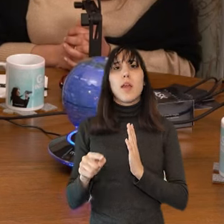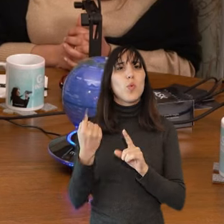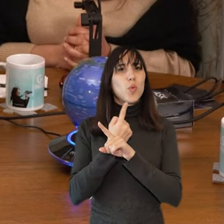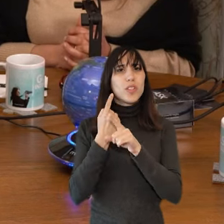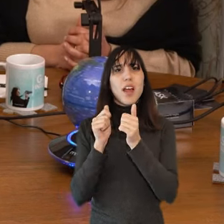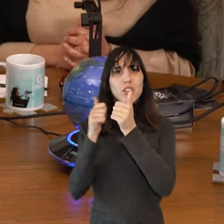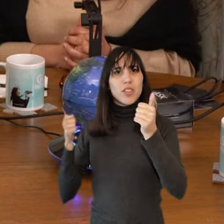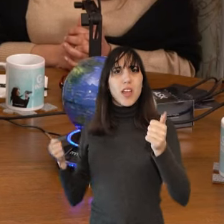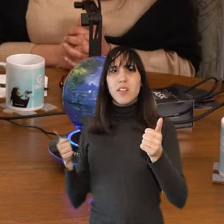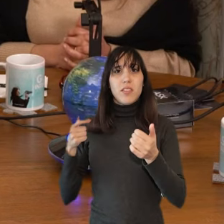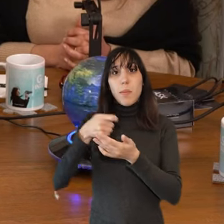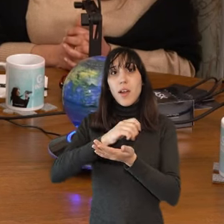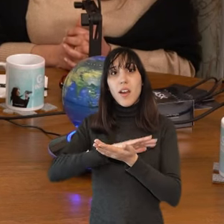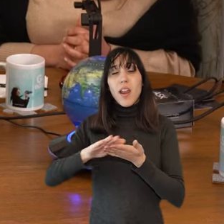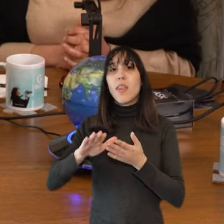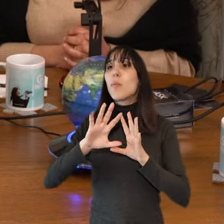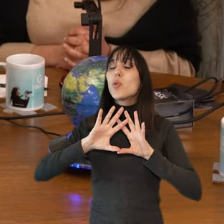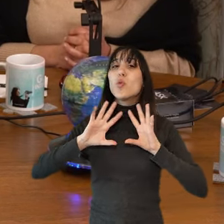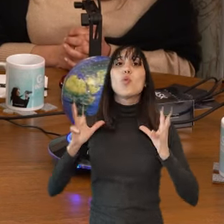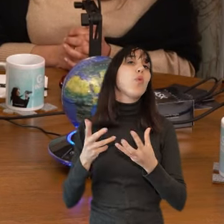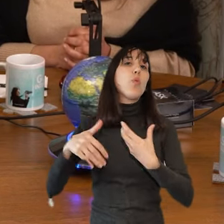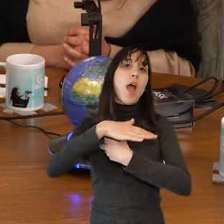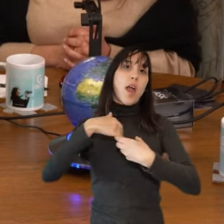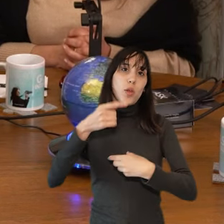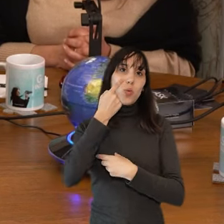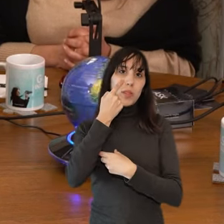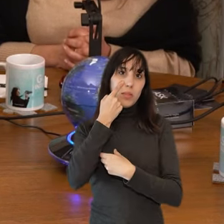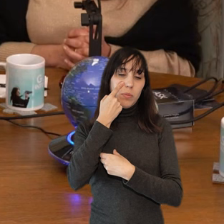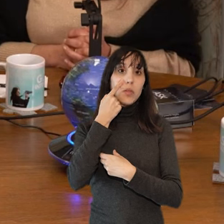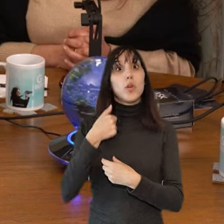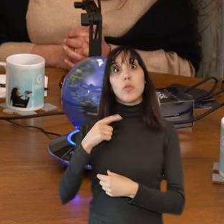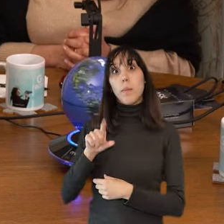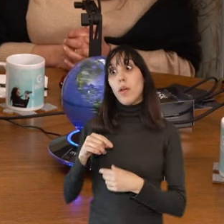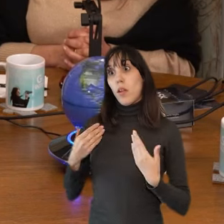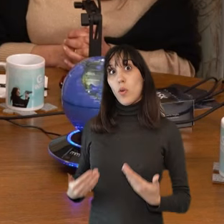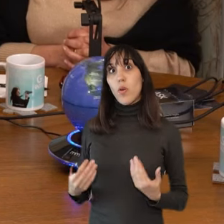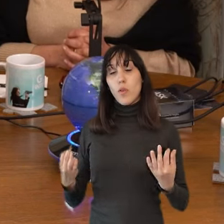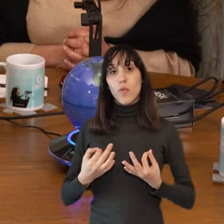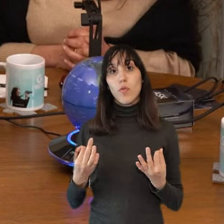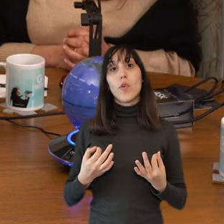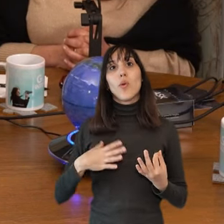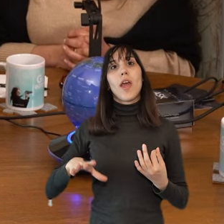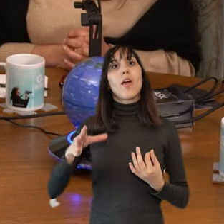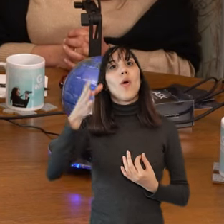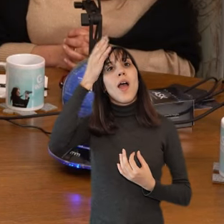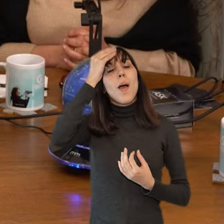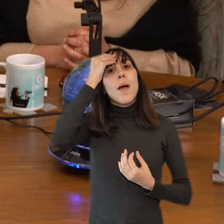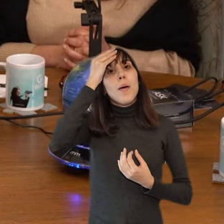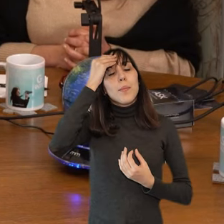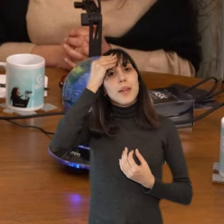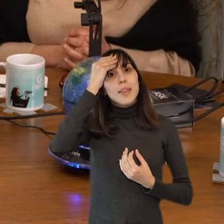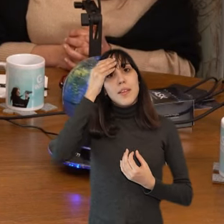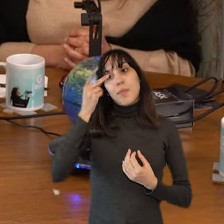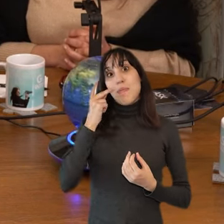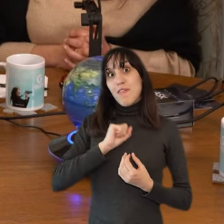Online disponíveis gratuitos para todas as áreas de conhecimento não é eu eu também agora quero aprender eh algo eh